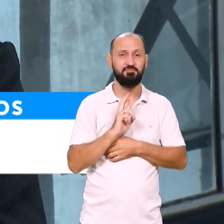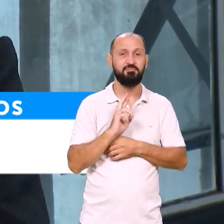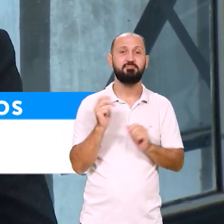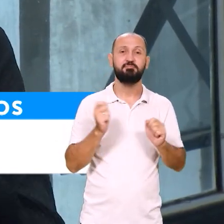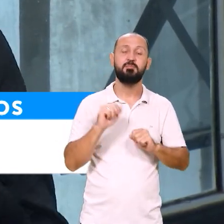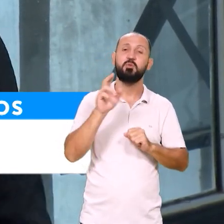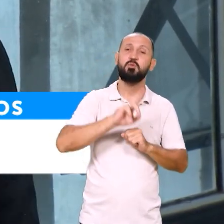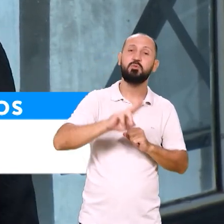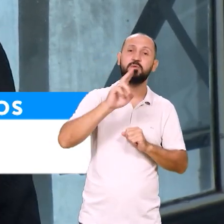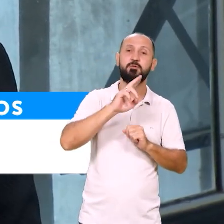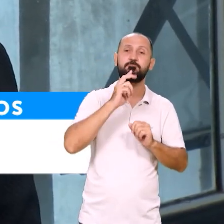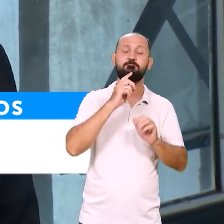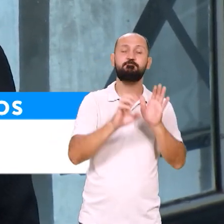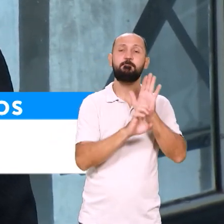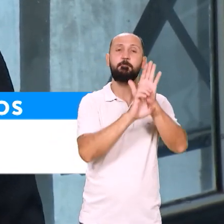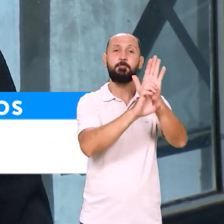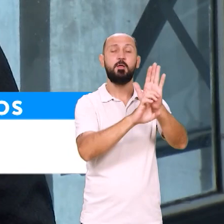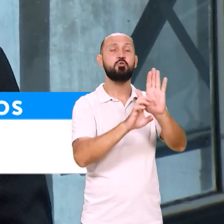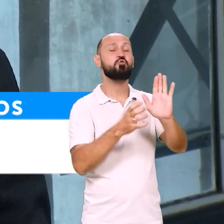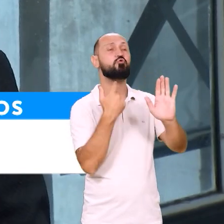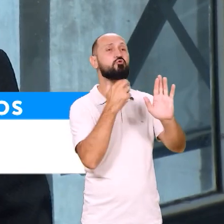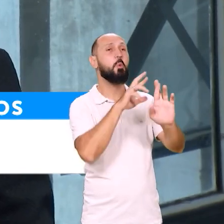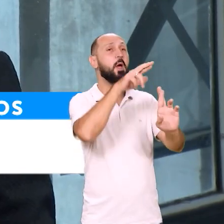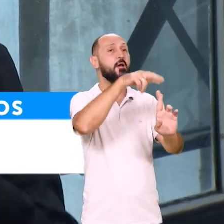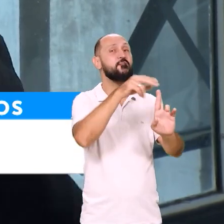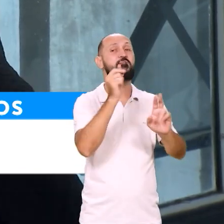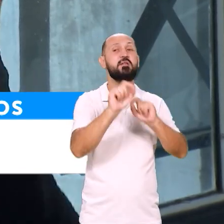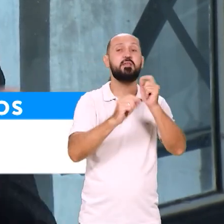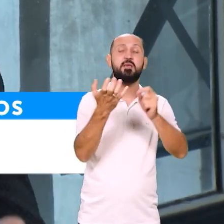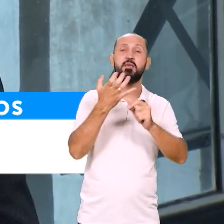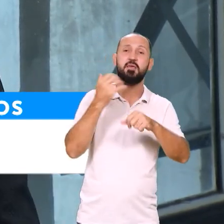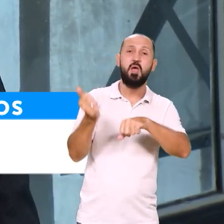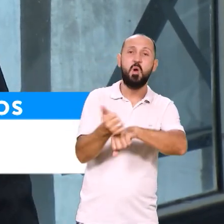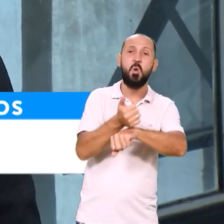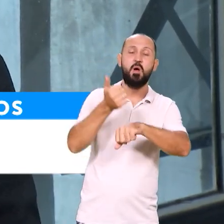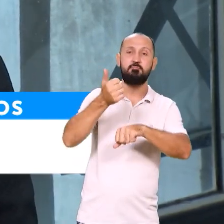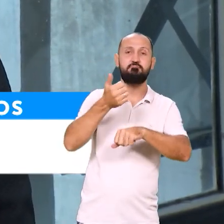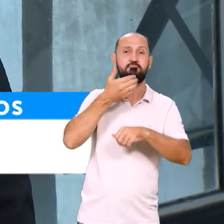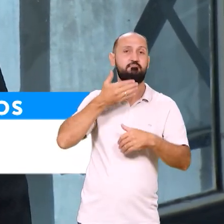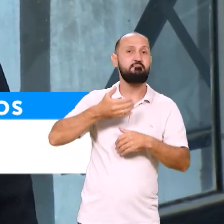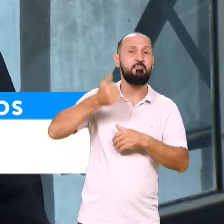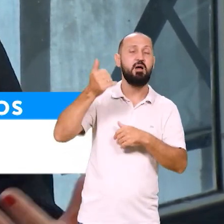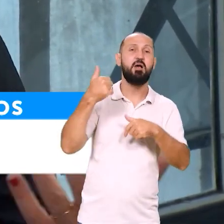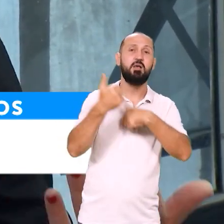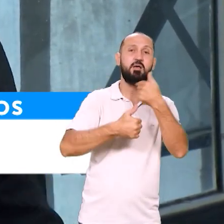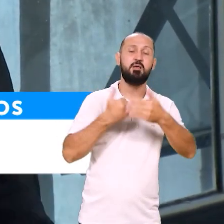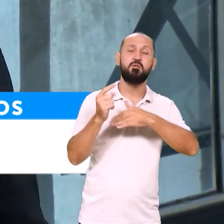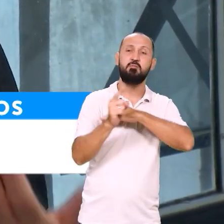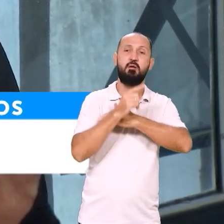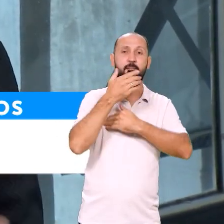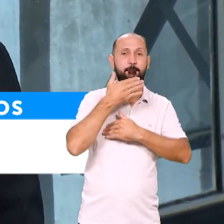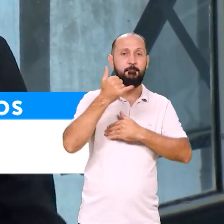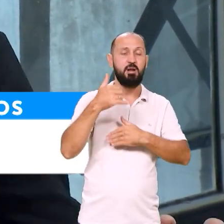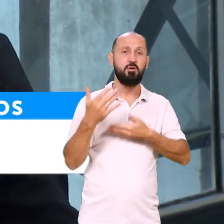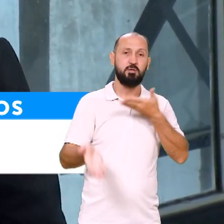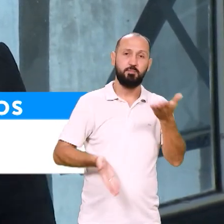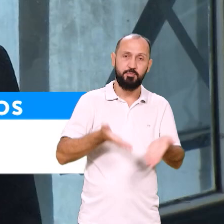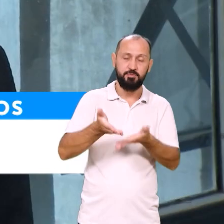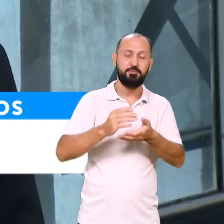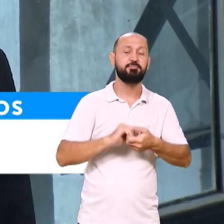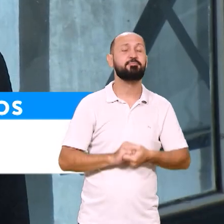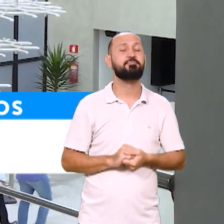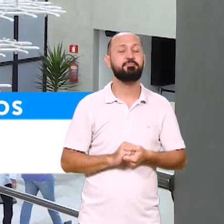resultados podem servir de benchmarking para aqueles que estão em busca da sua qualificação atuarem melhorando